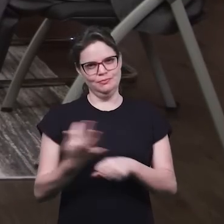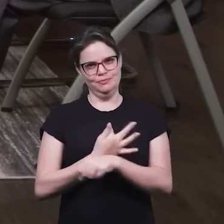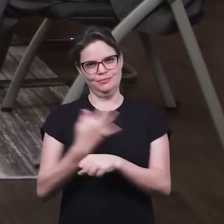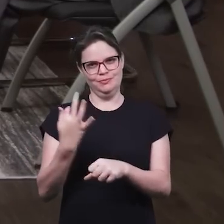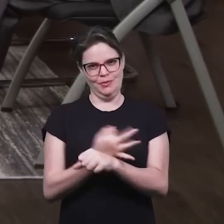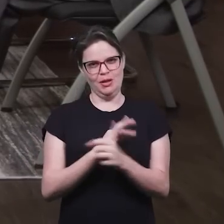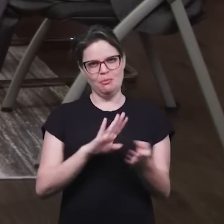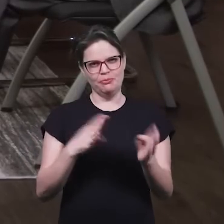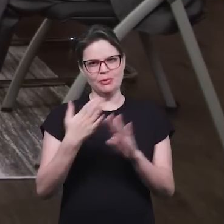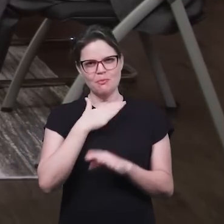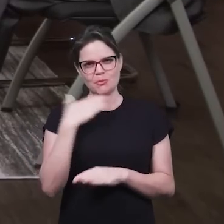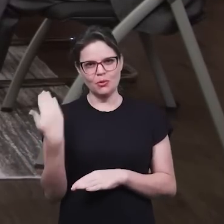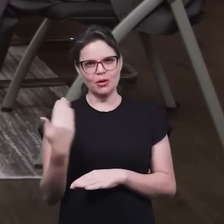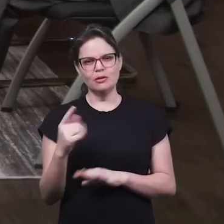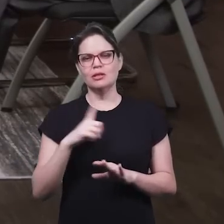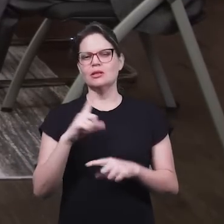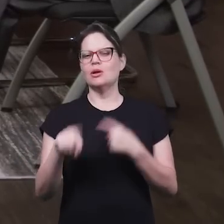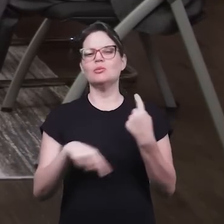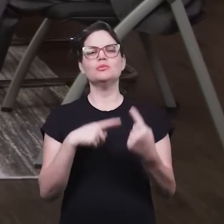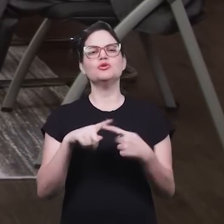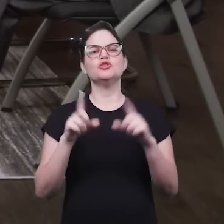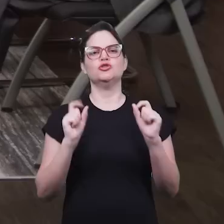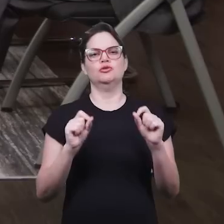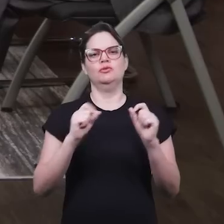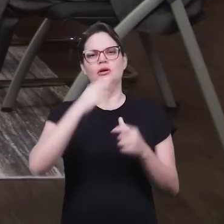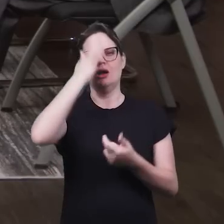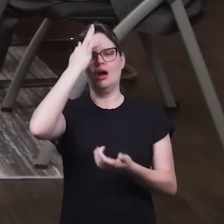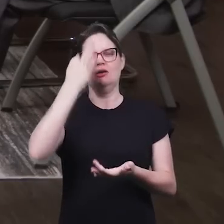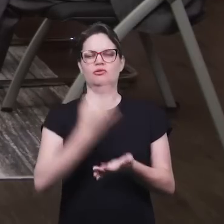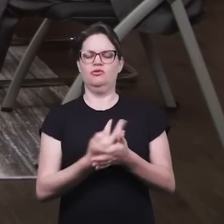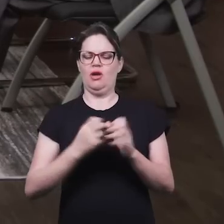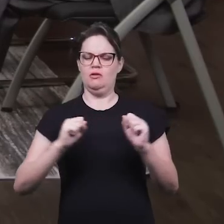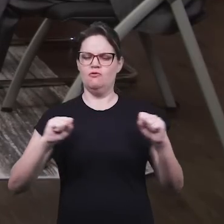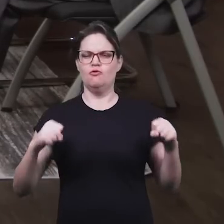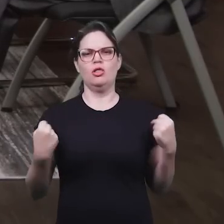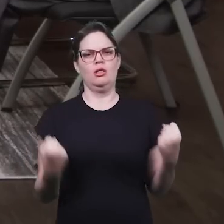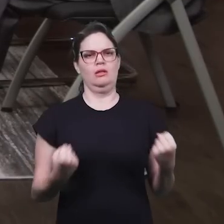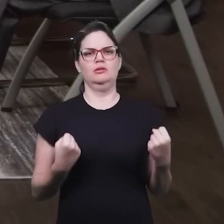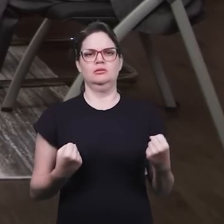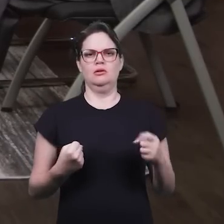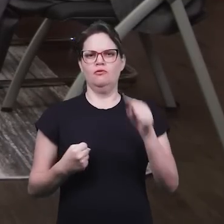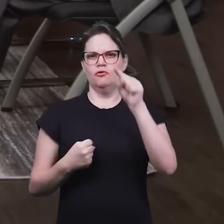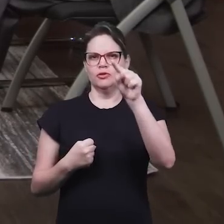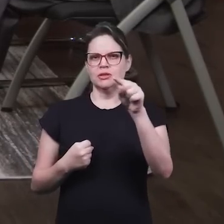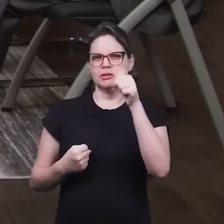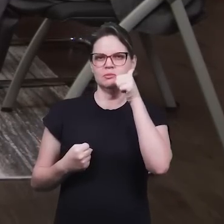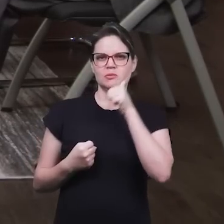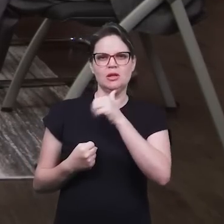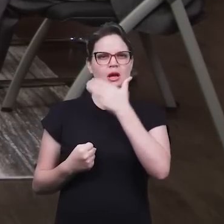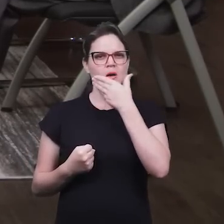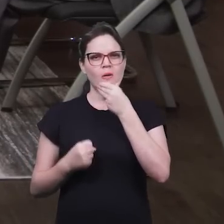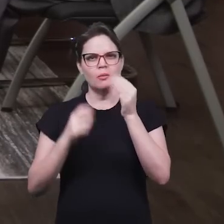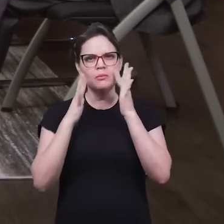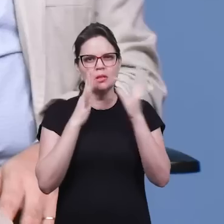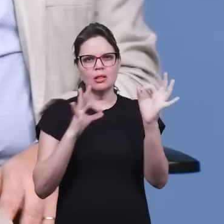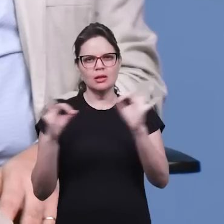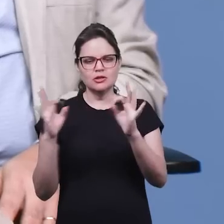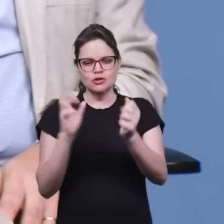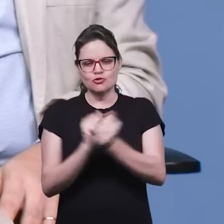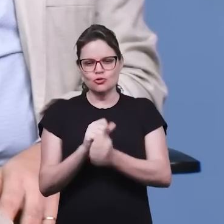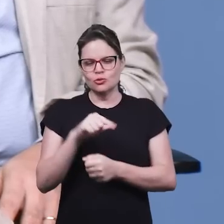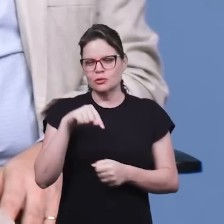como objetivo principal o fortalecimento da fé. Ao senhor, à senhora que